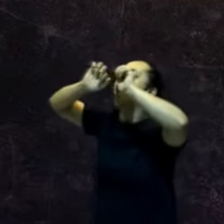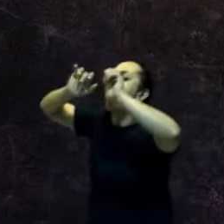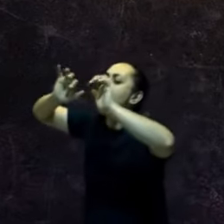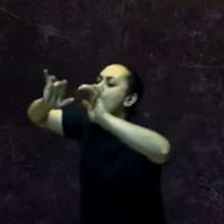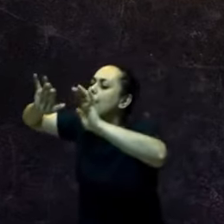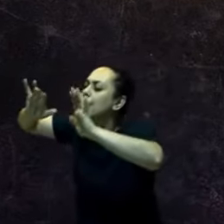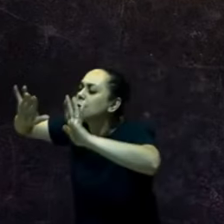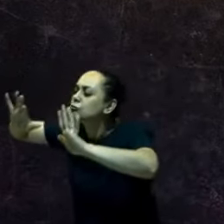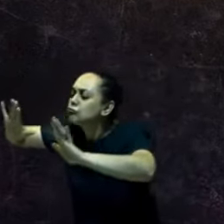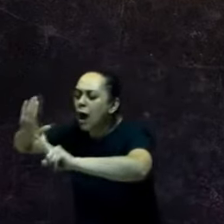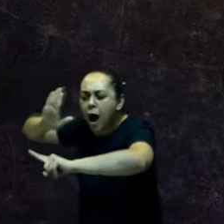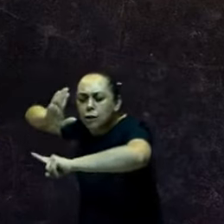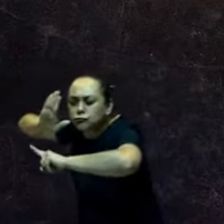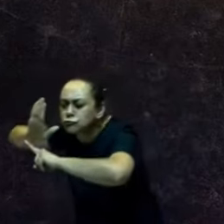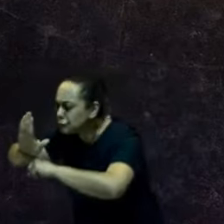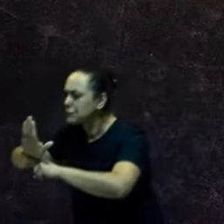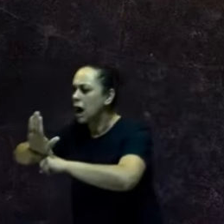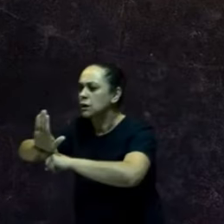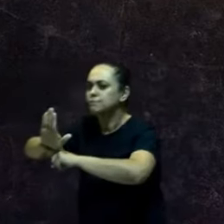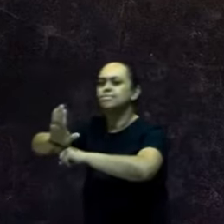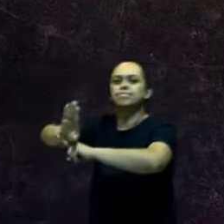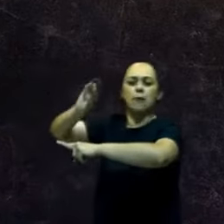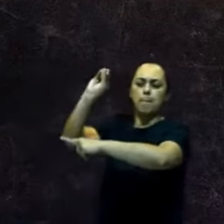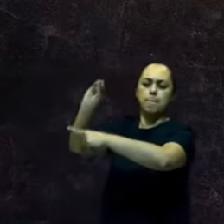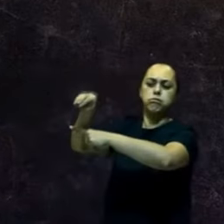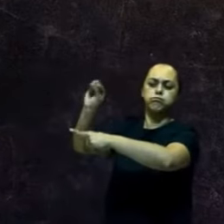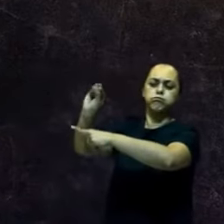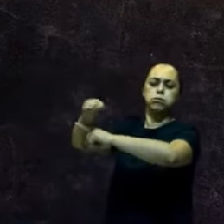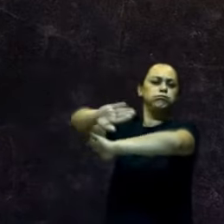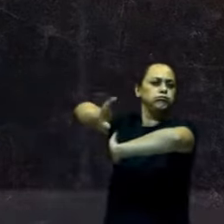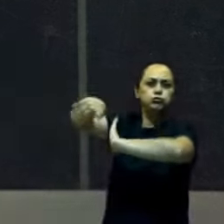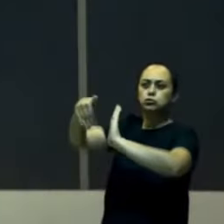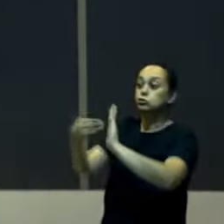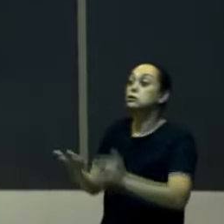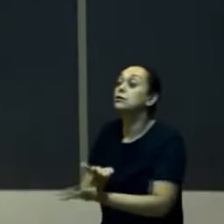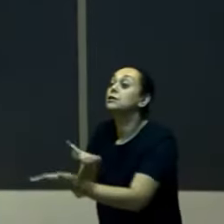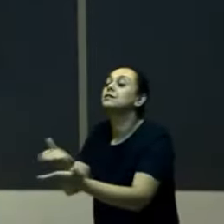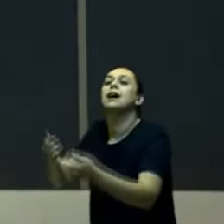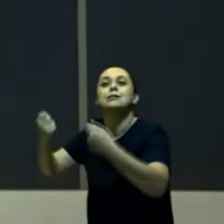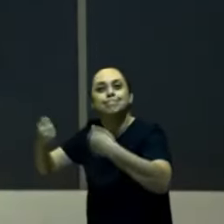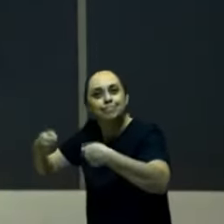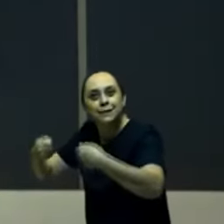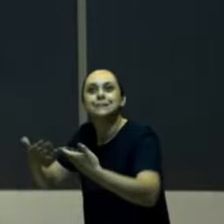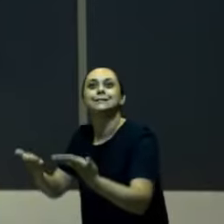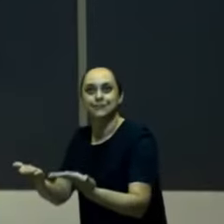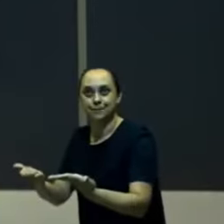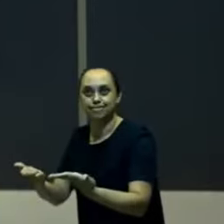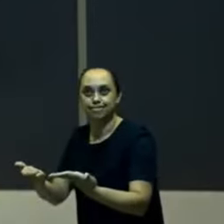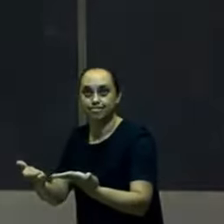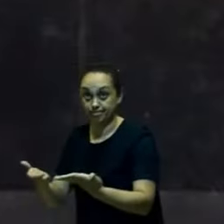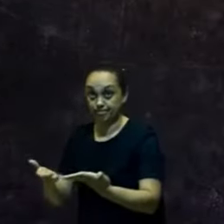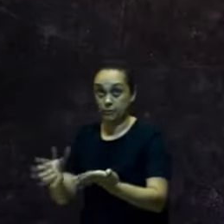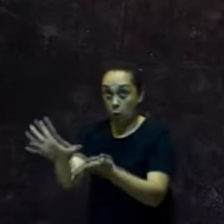Cristo Jesus tudo aquilo que vocês precisam. Vamos repetir esse